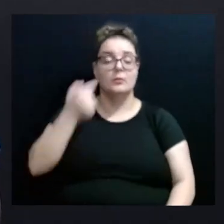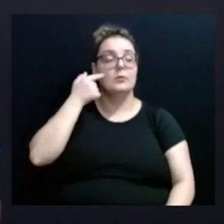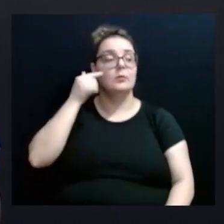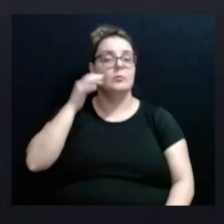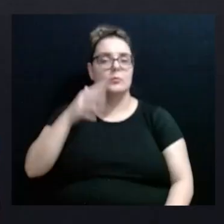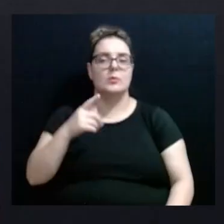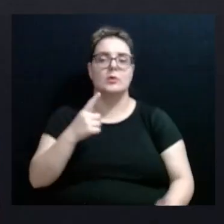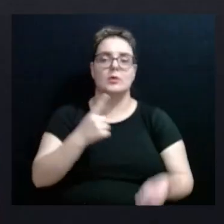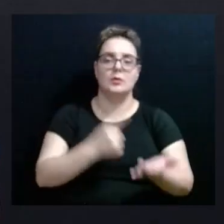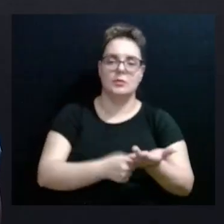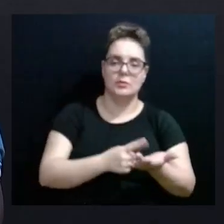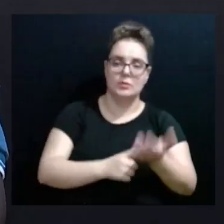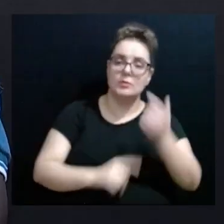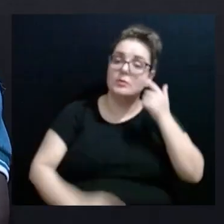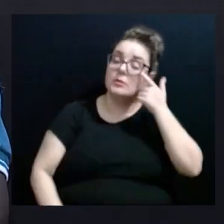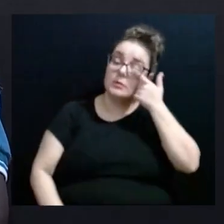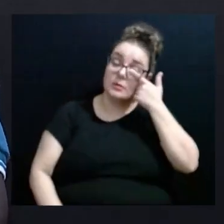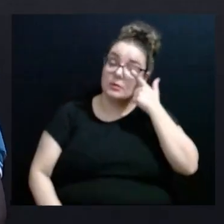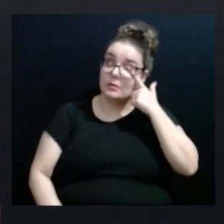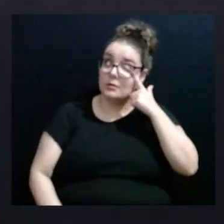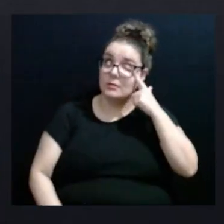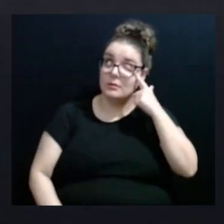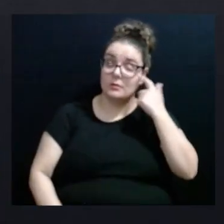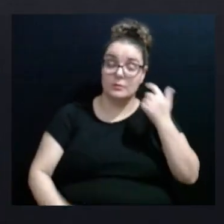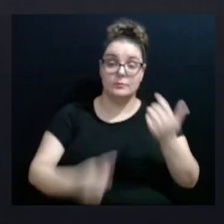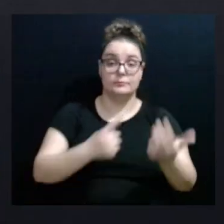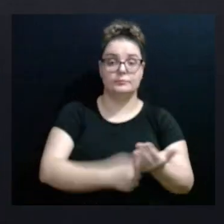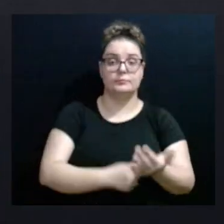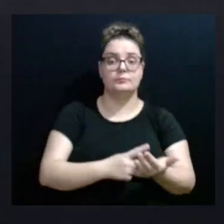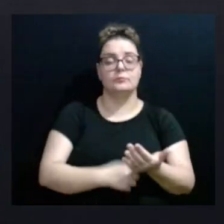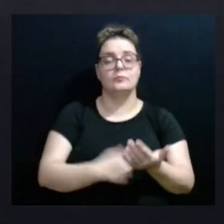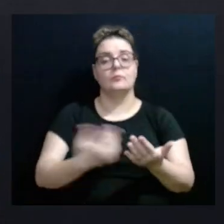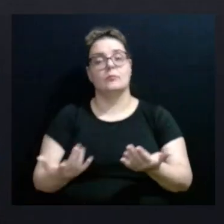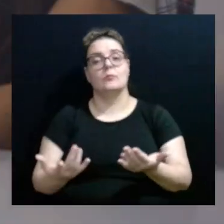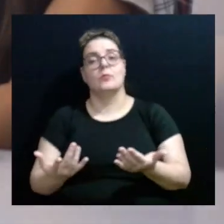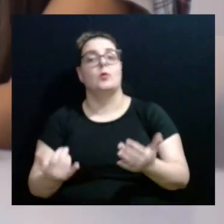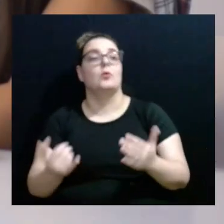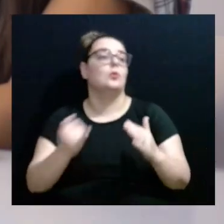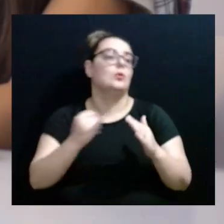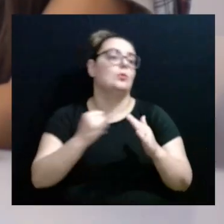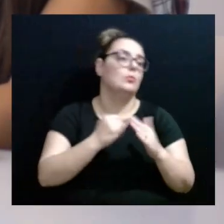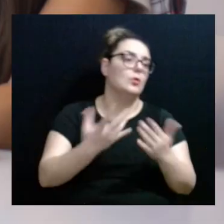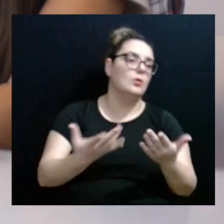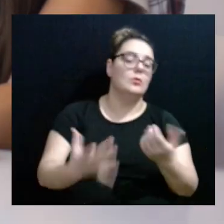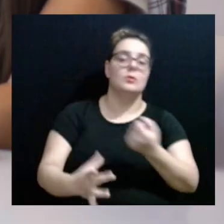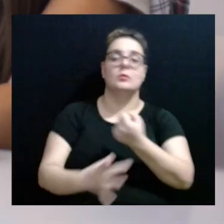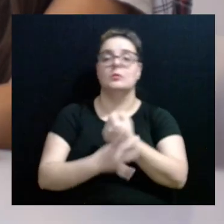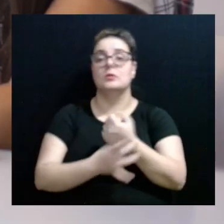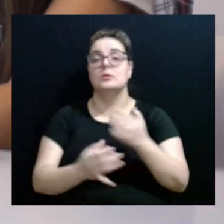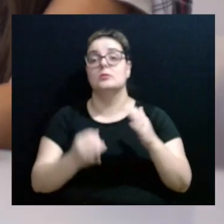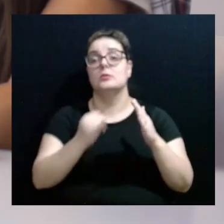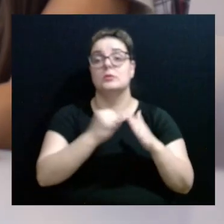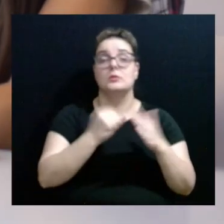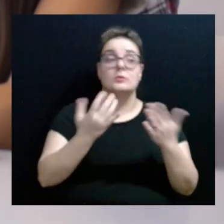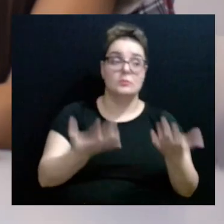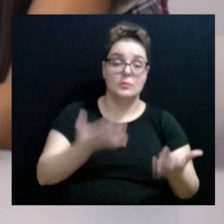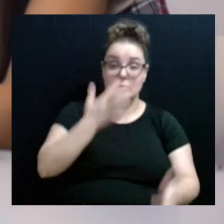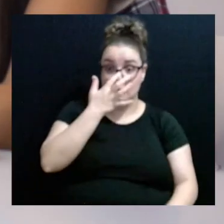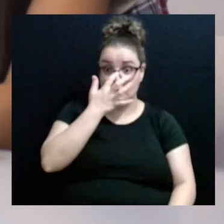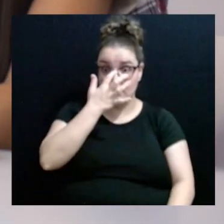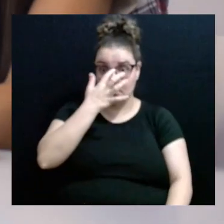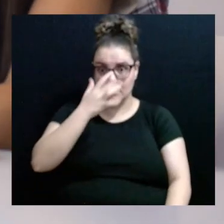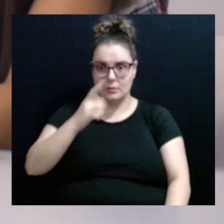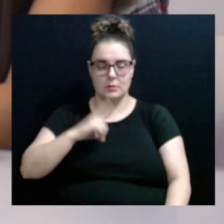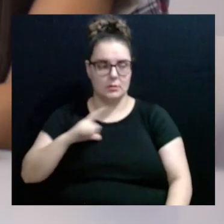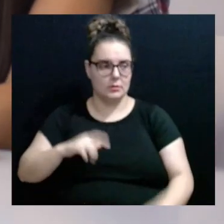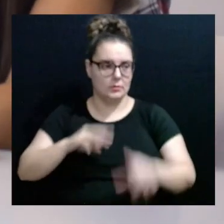deve pensar também em agendar, seja se você quer agendar um imóvel, então a segurança desse